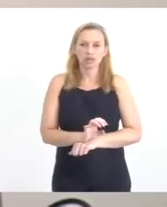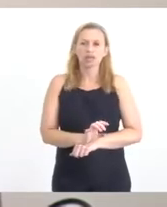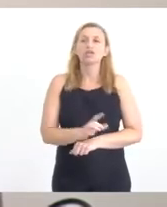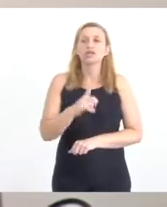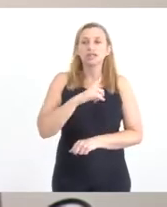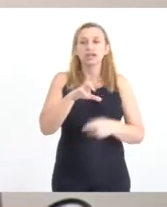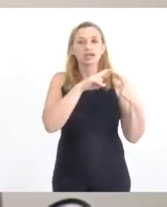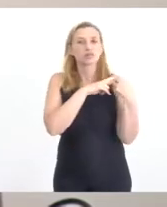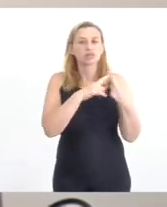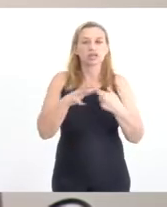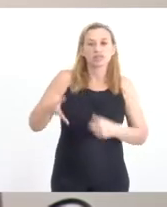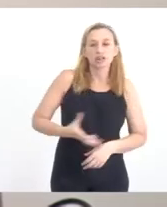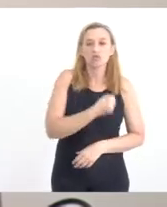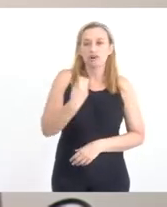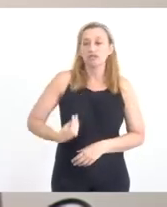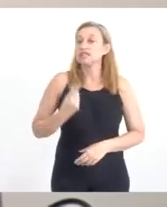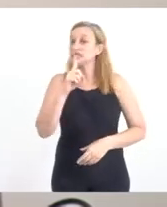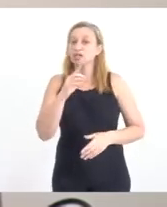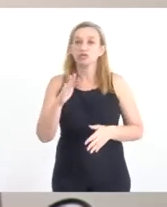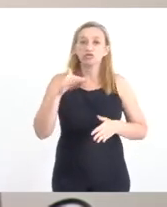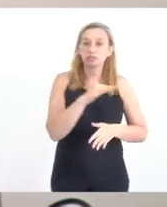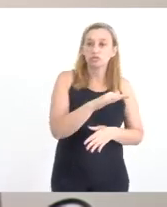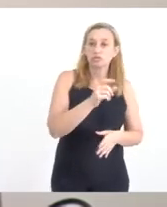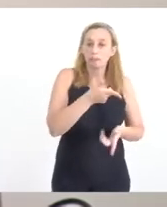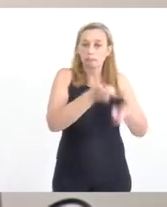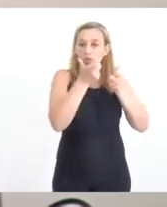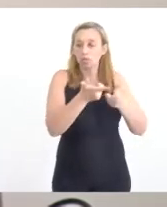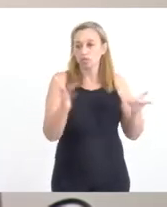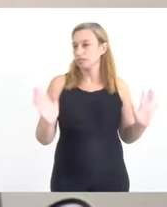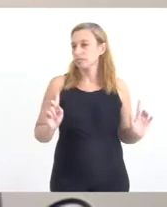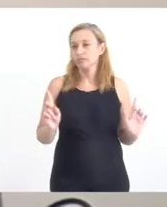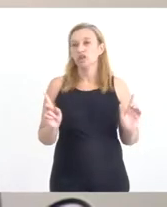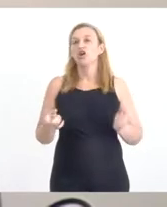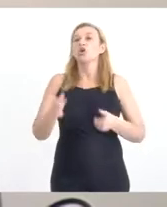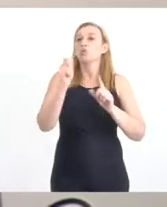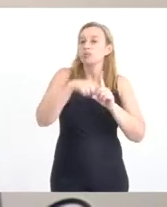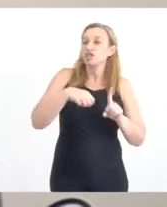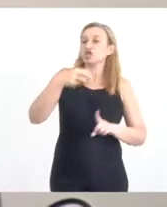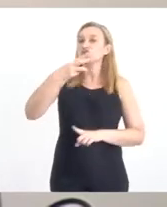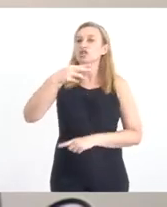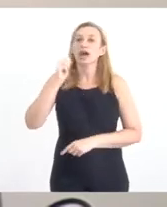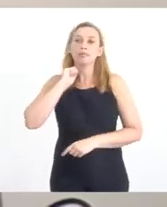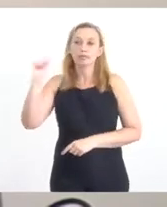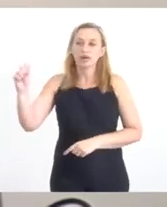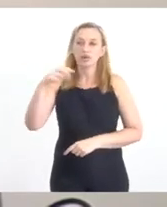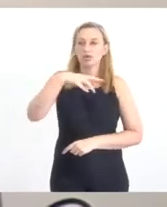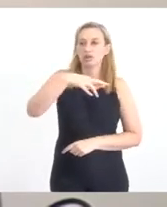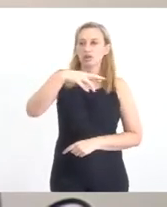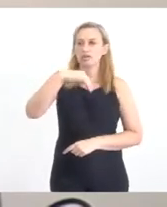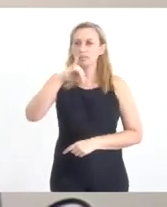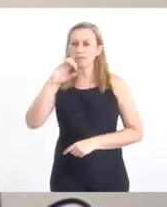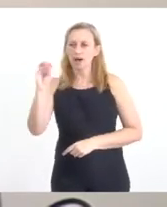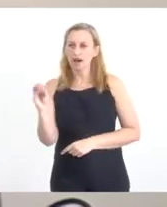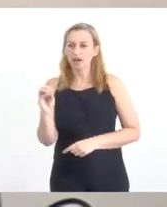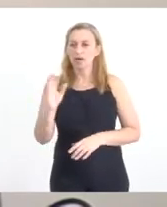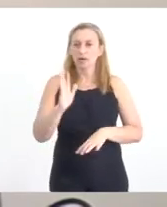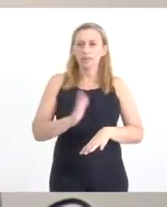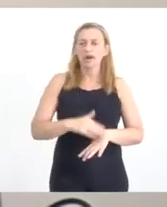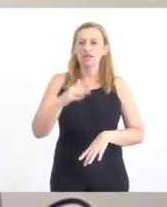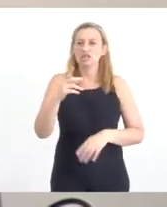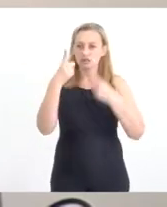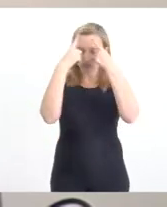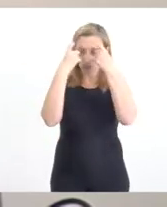tem a responsabilidade de salvar vidas e não de tirar vidas os meses de Abril e maio foram os meses mais violentos do ano de